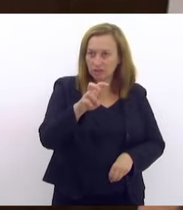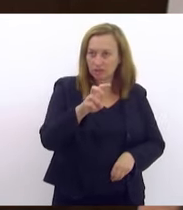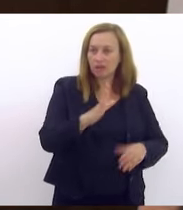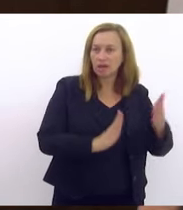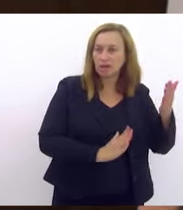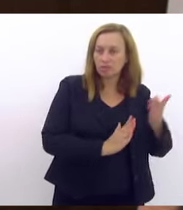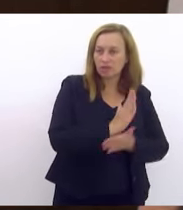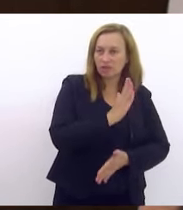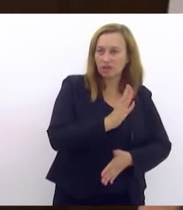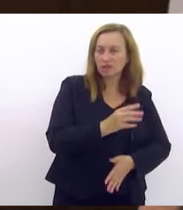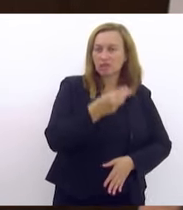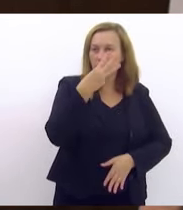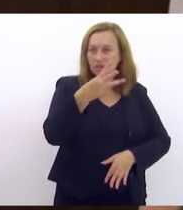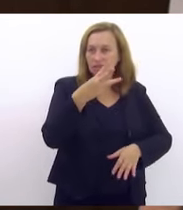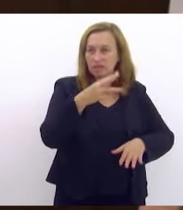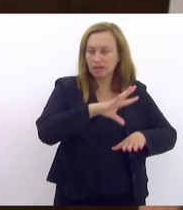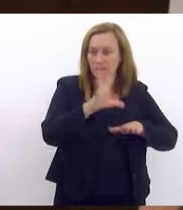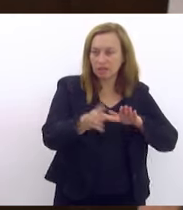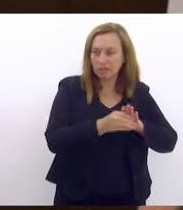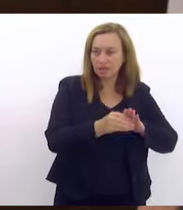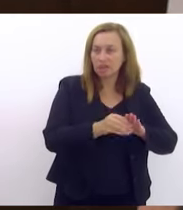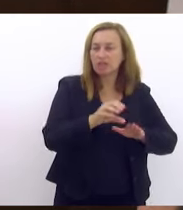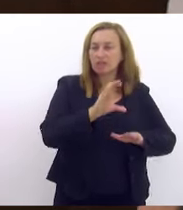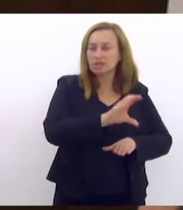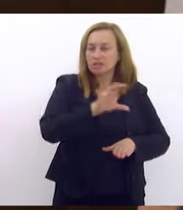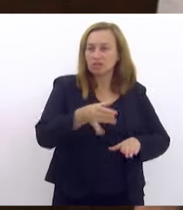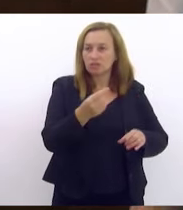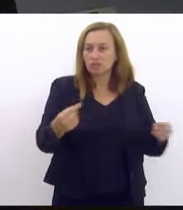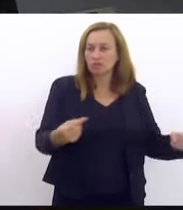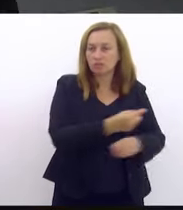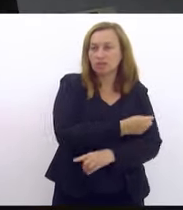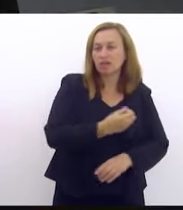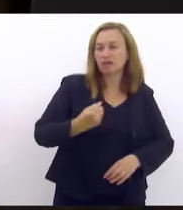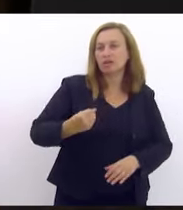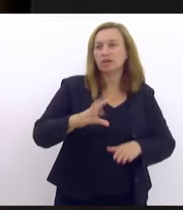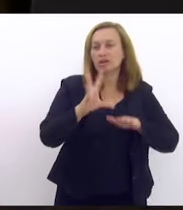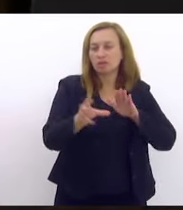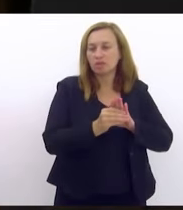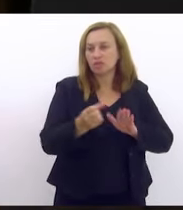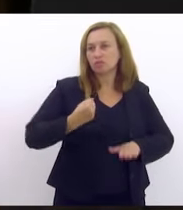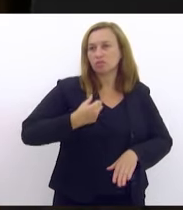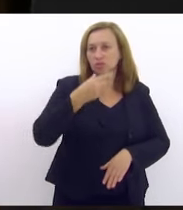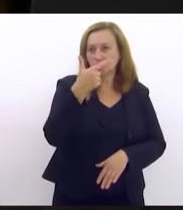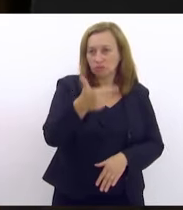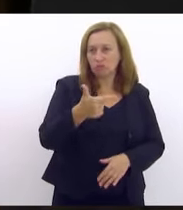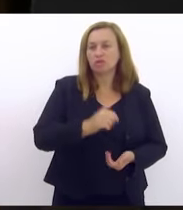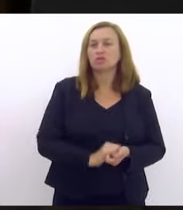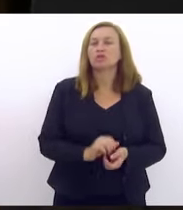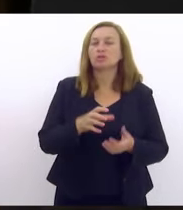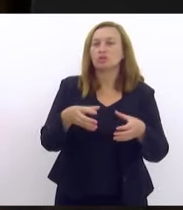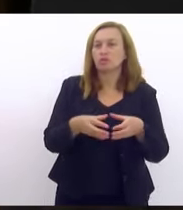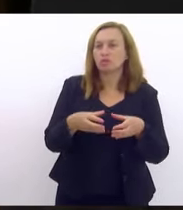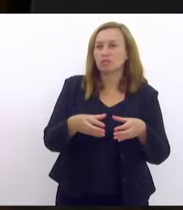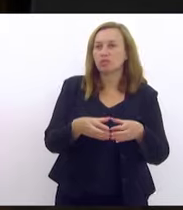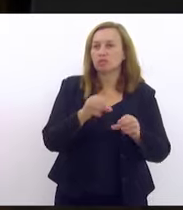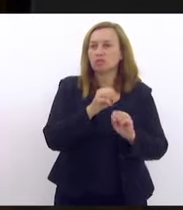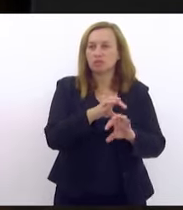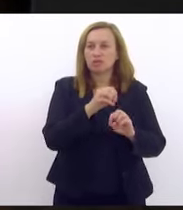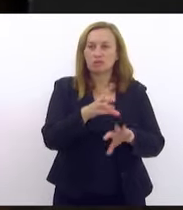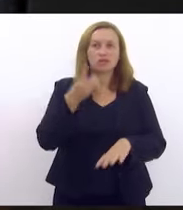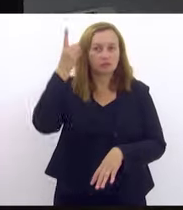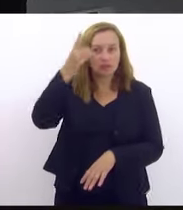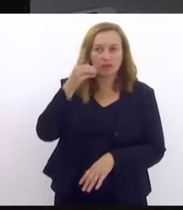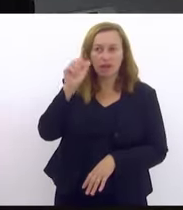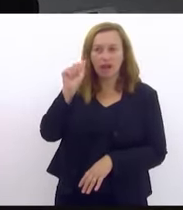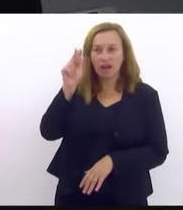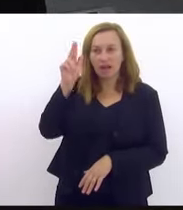3 da CCJ, contrário à emenda número 2. Muito obrigado, deputado. Pela Comissão de Educação, querido amigo deputado Alan